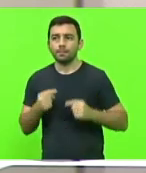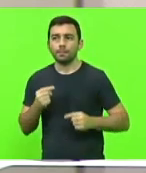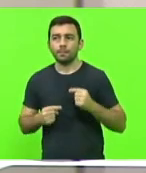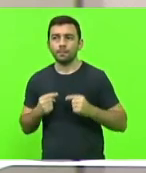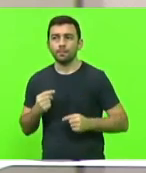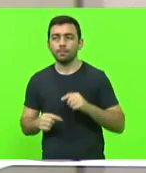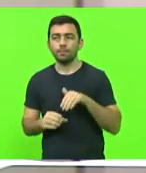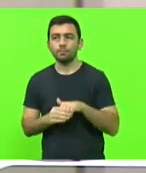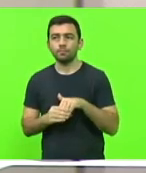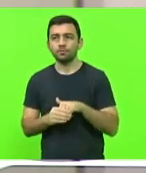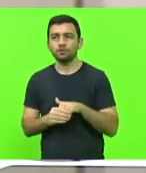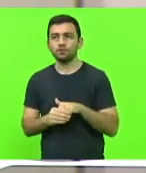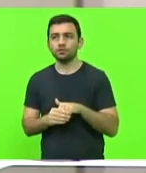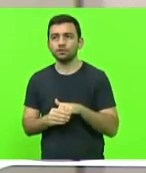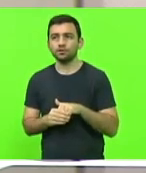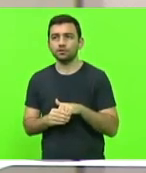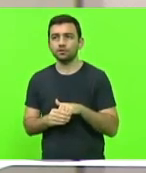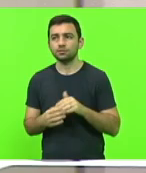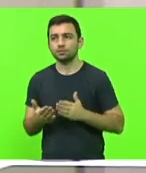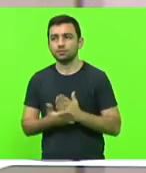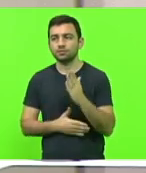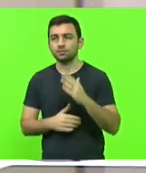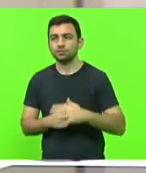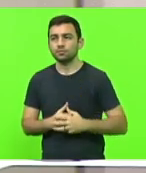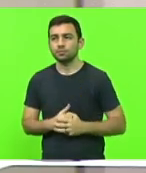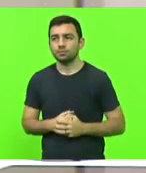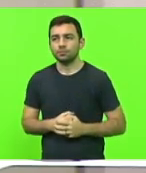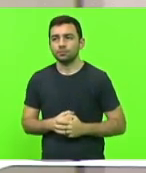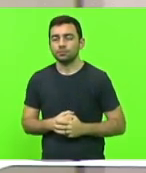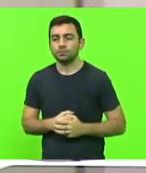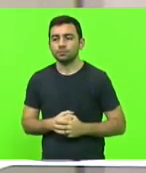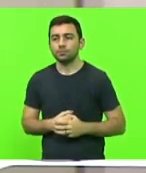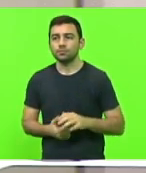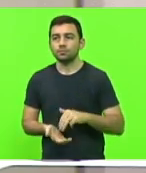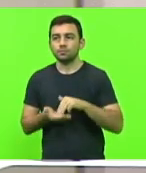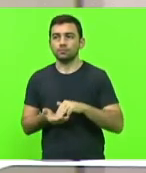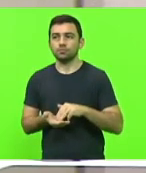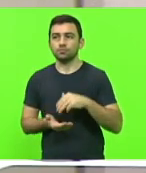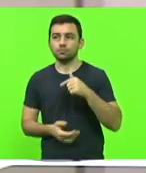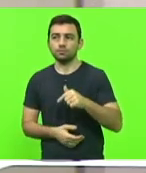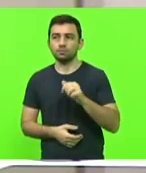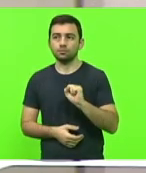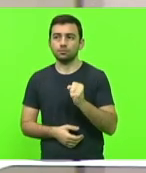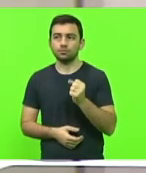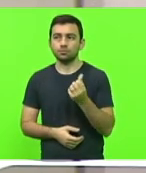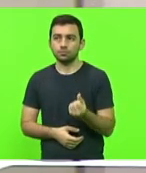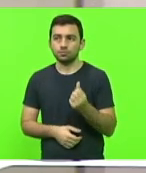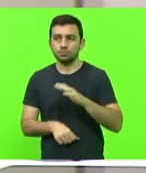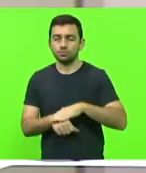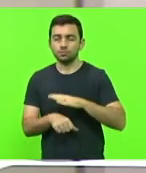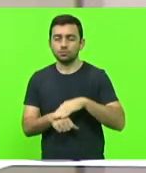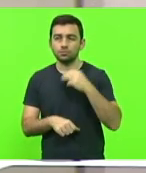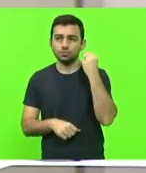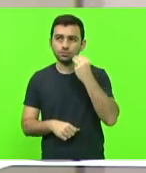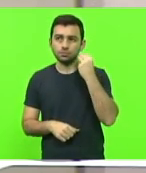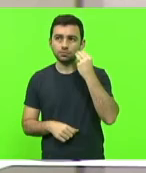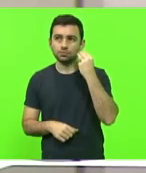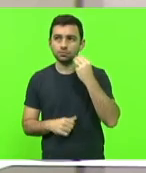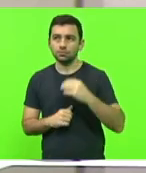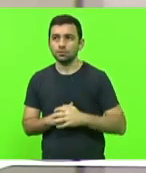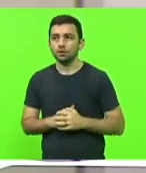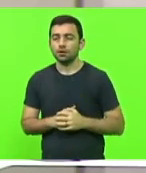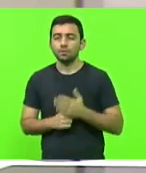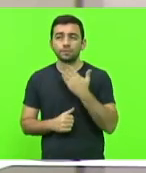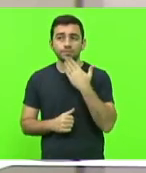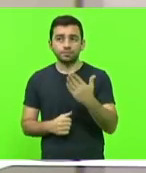Em votação? Aprovado. Moção número 786, deputado Márcio Machado. Apelando